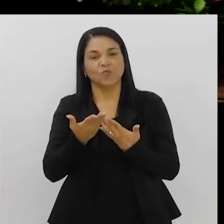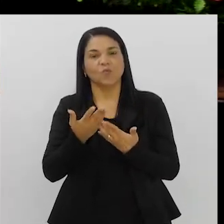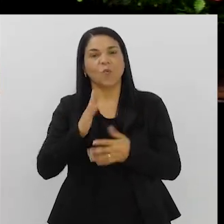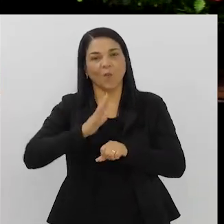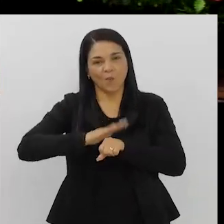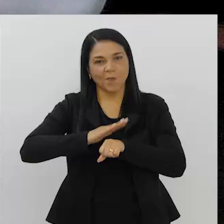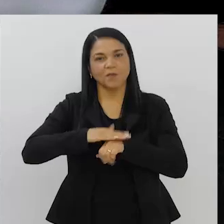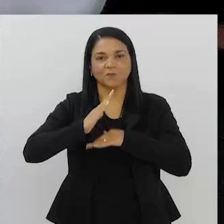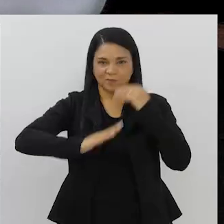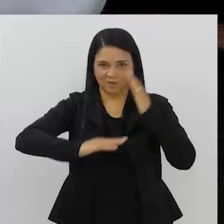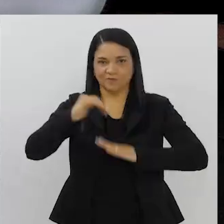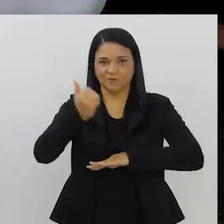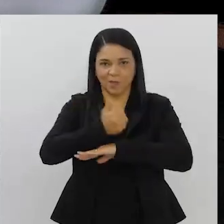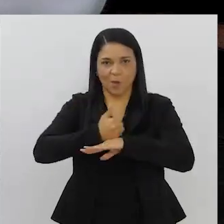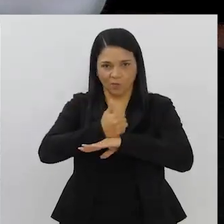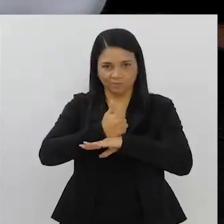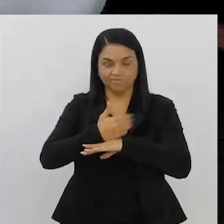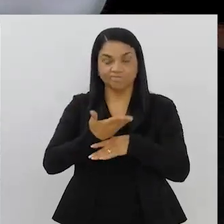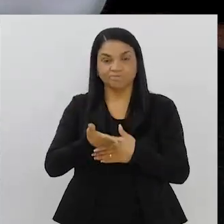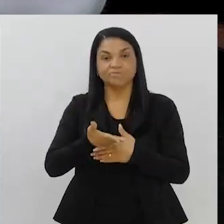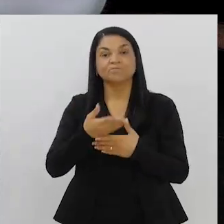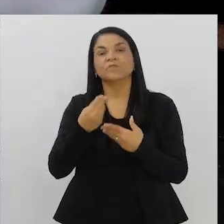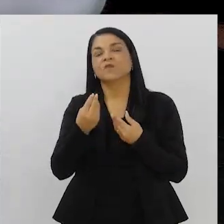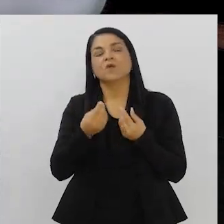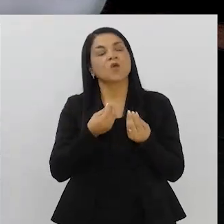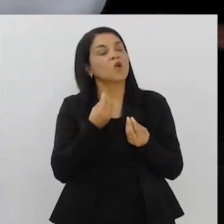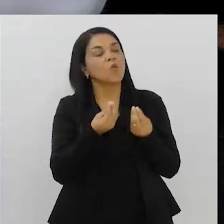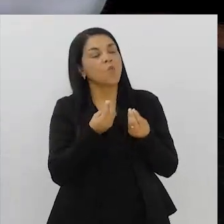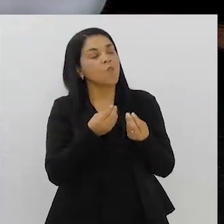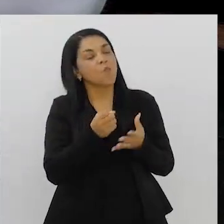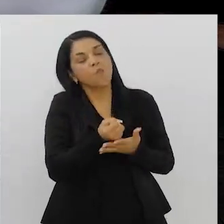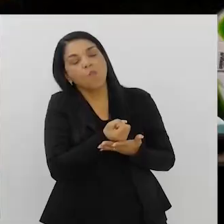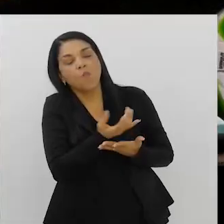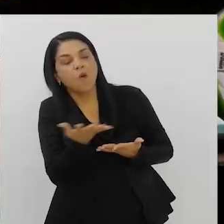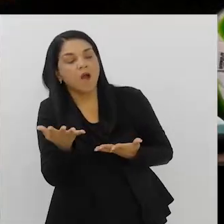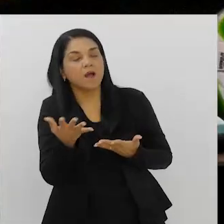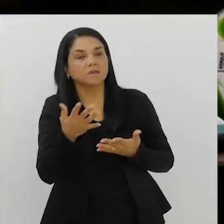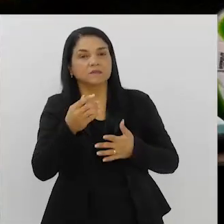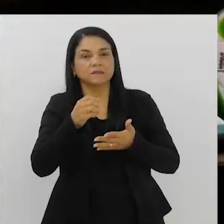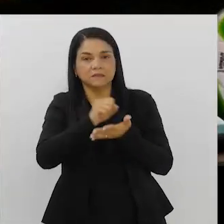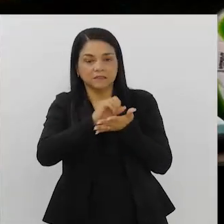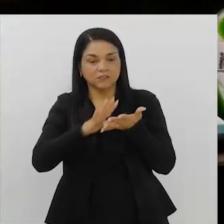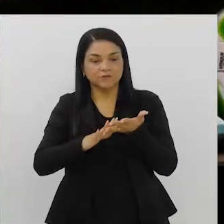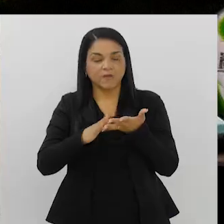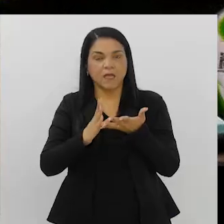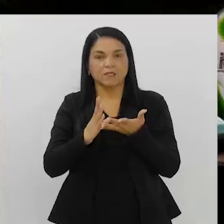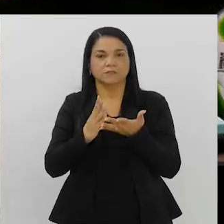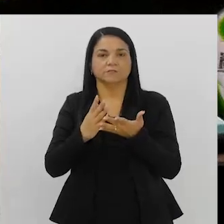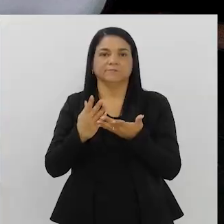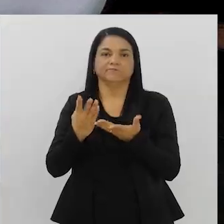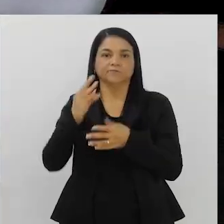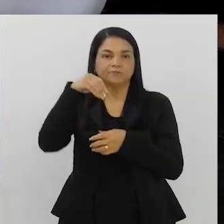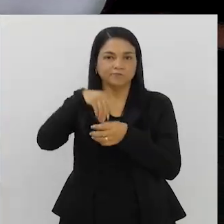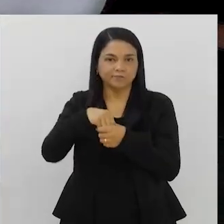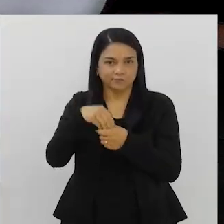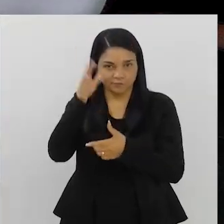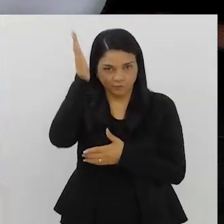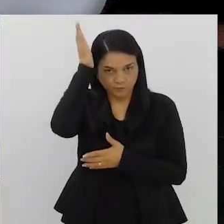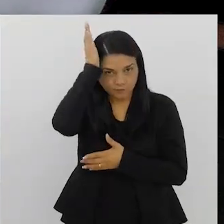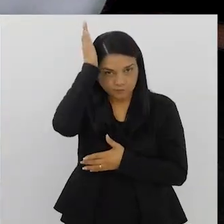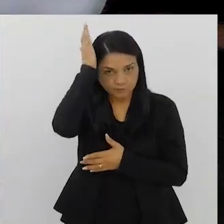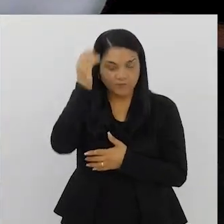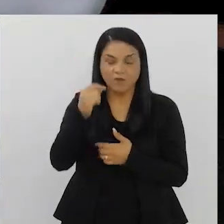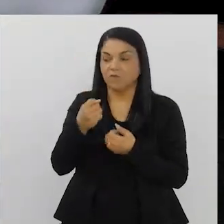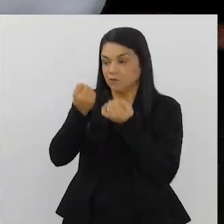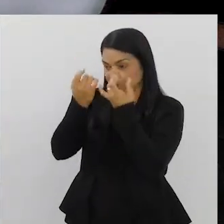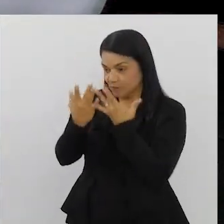momento profissional. E aí você chegou ao TSI. Quais são as atividades que vocês desenvolvem lá? Falar um pouquinho sobre o